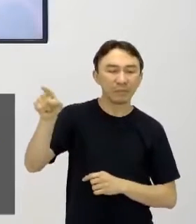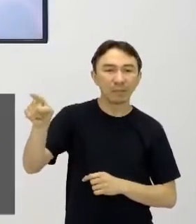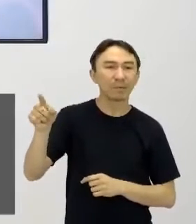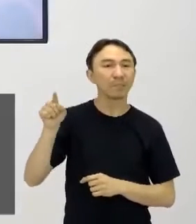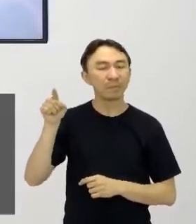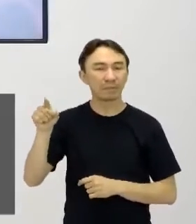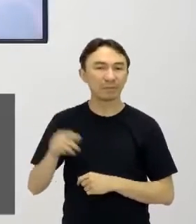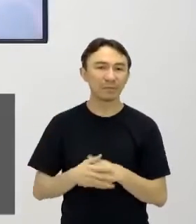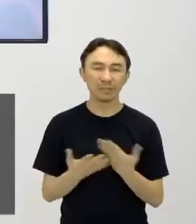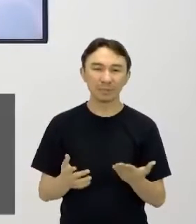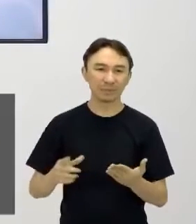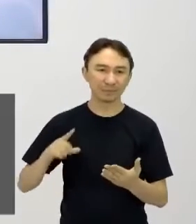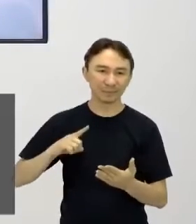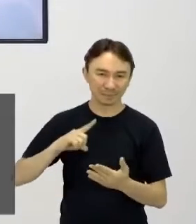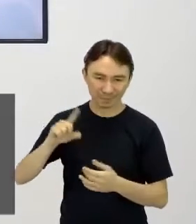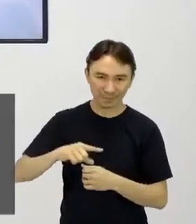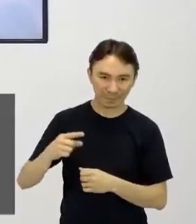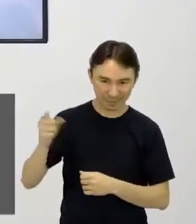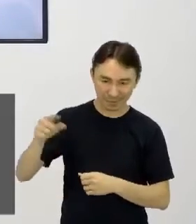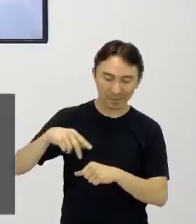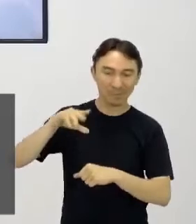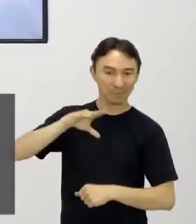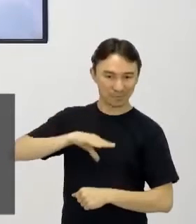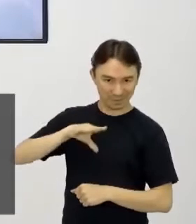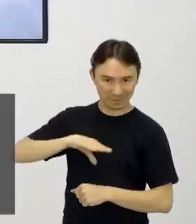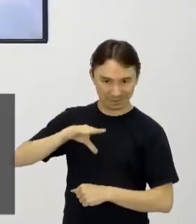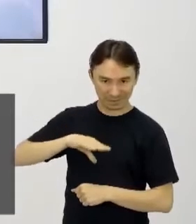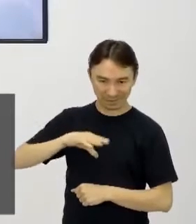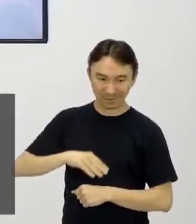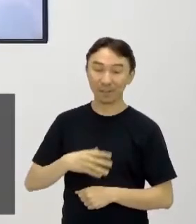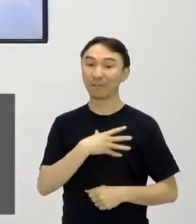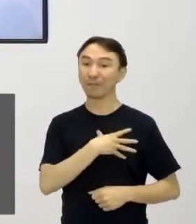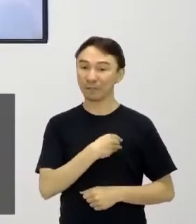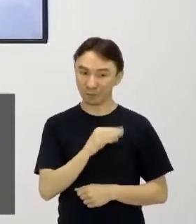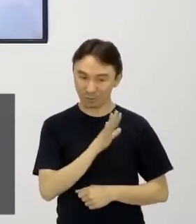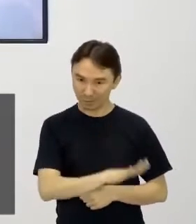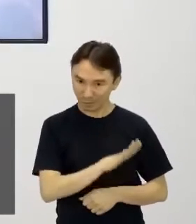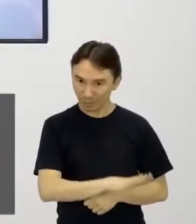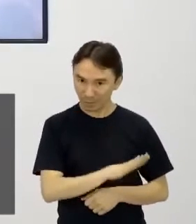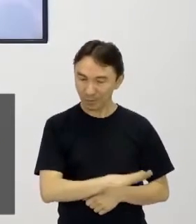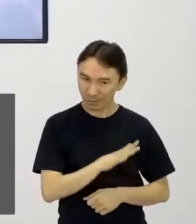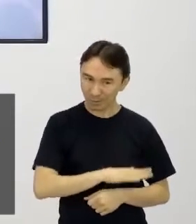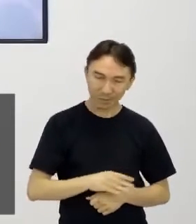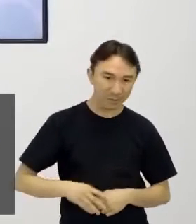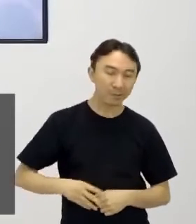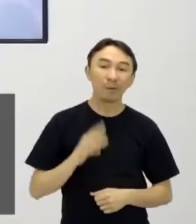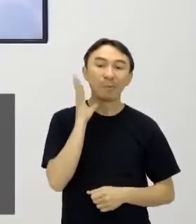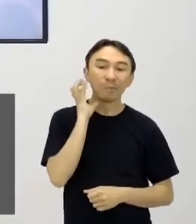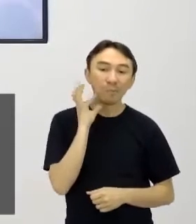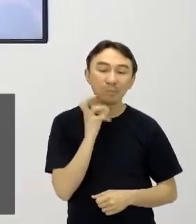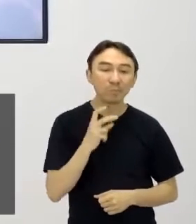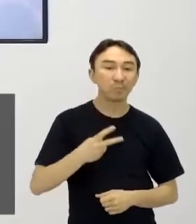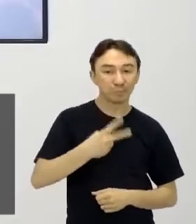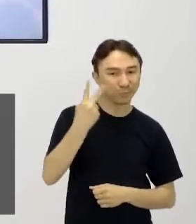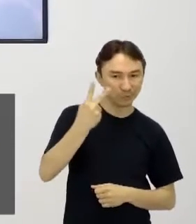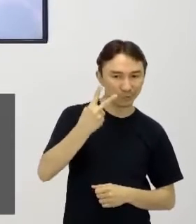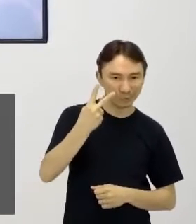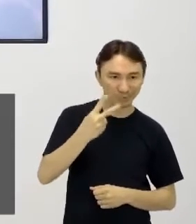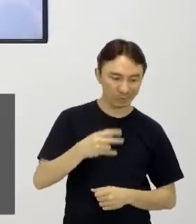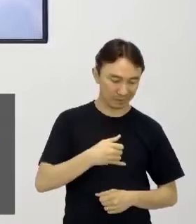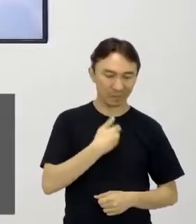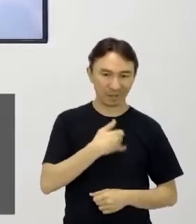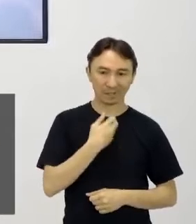seu filho, Dom Pedro II, e ele estava com 5 anos. Então, nós estamos no período regencial, que